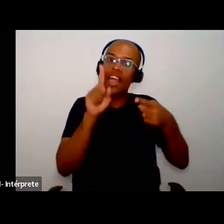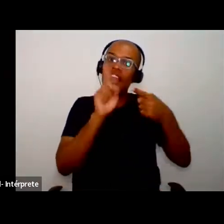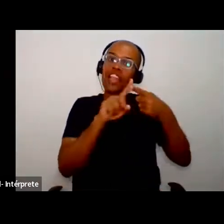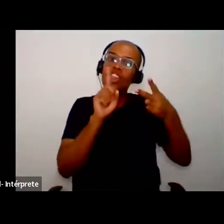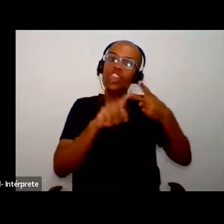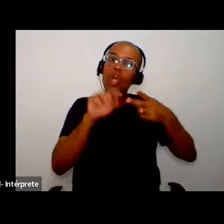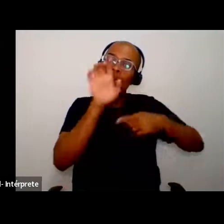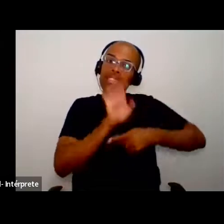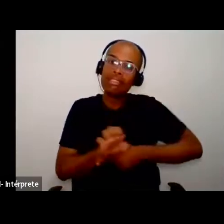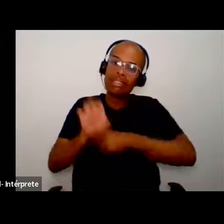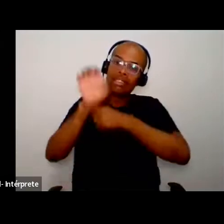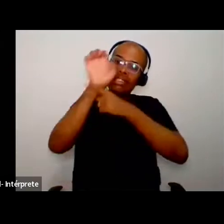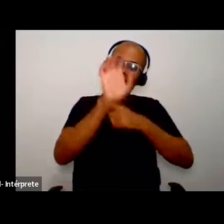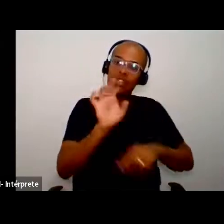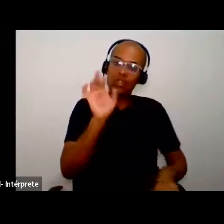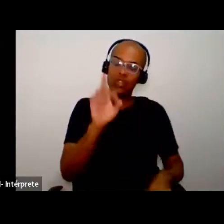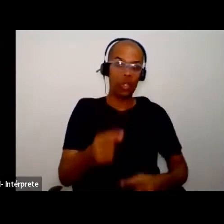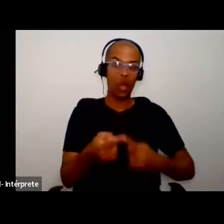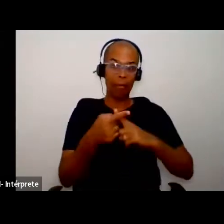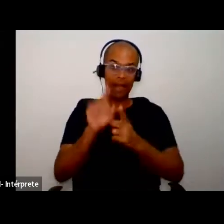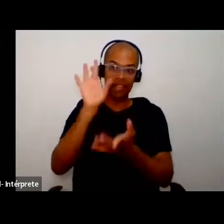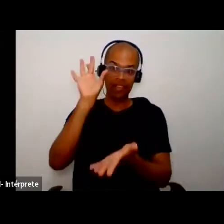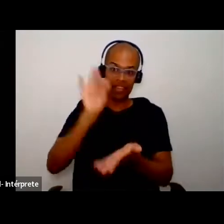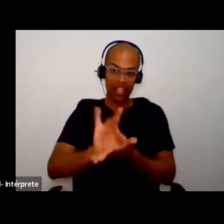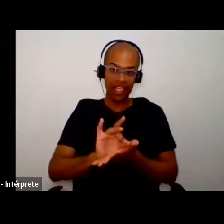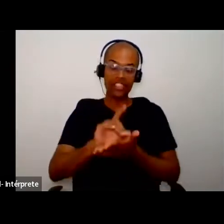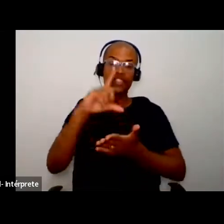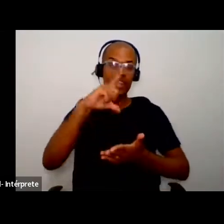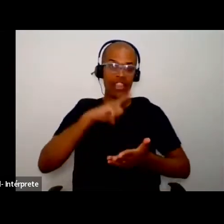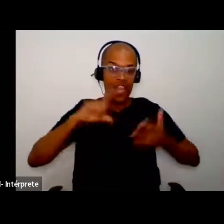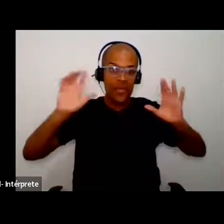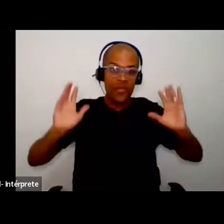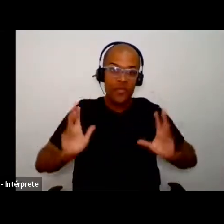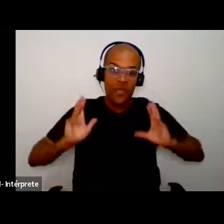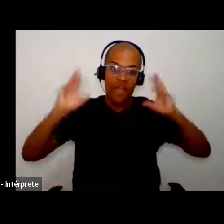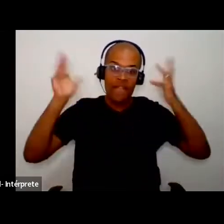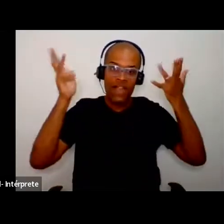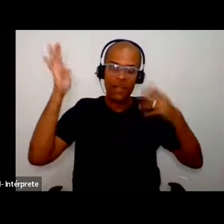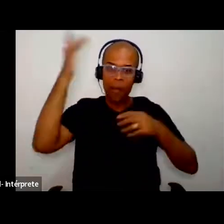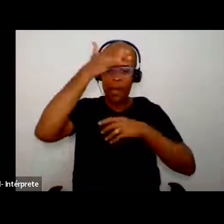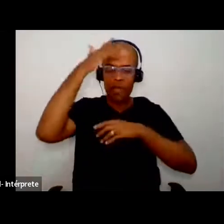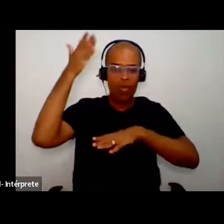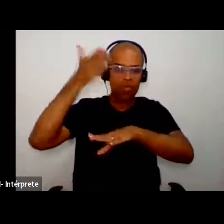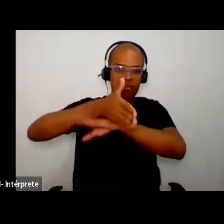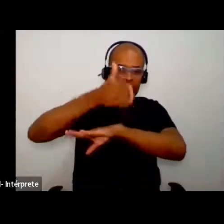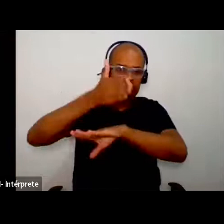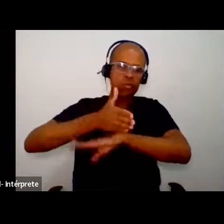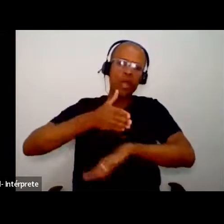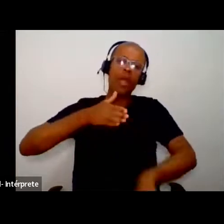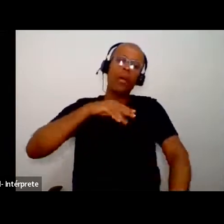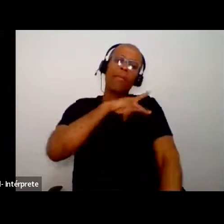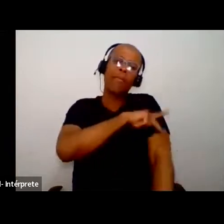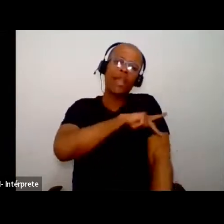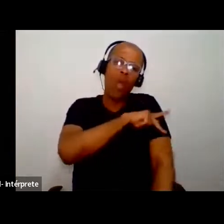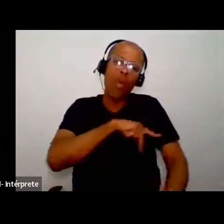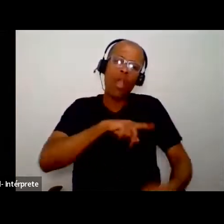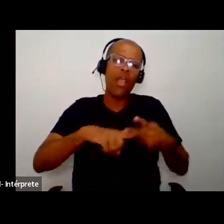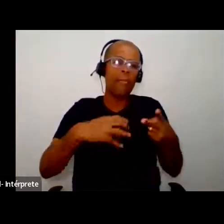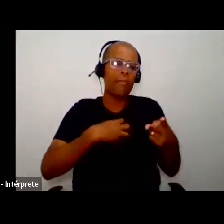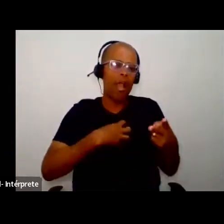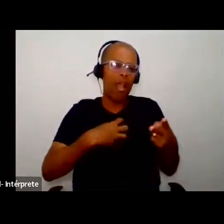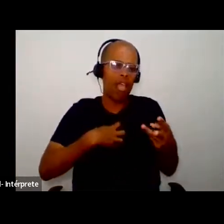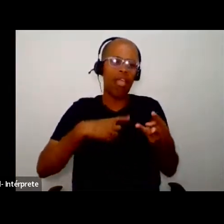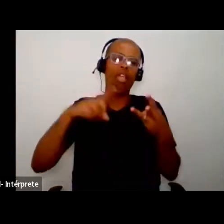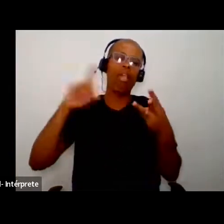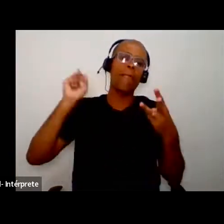deste país, quando, na verdade, a gente tem um evento com o pessoal não só do Piauí, da Bahia, mas de